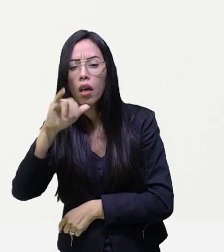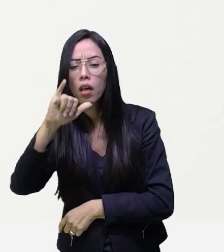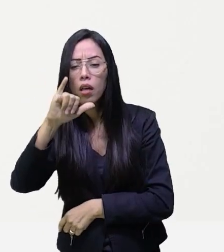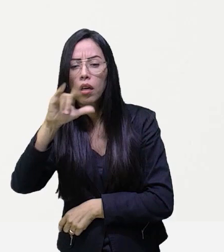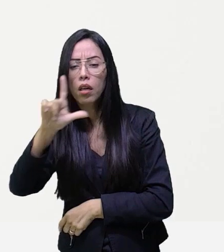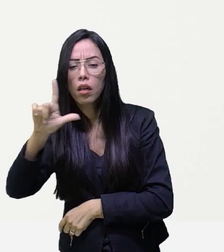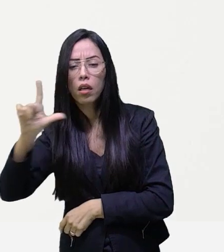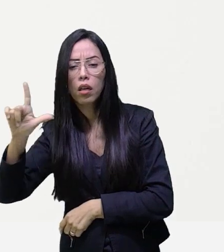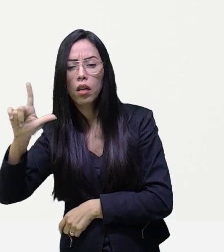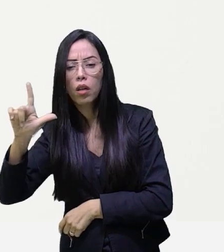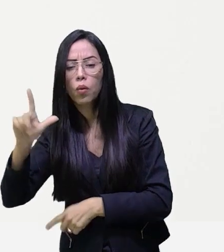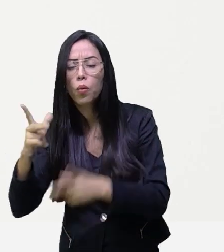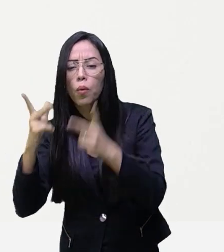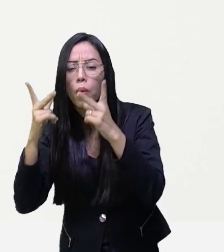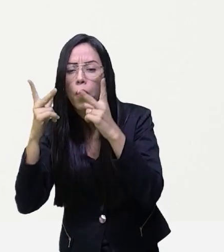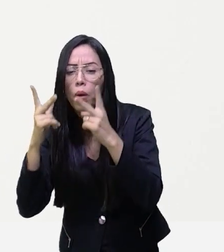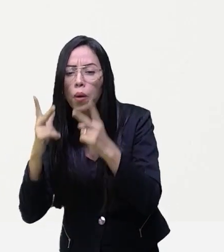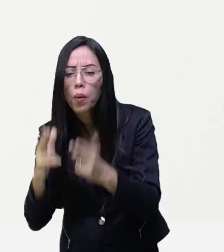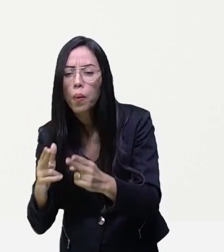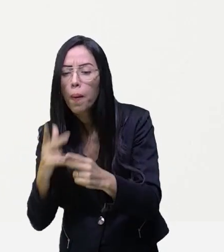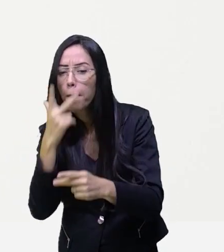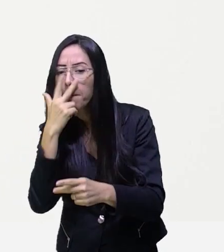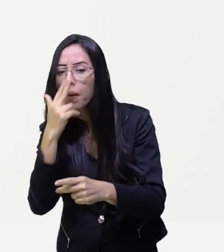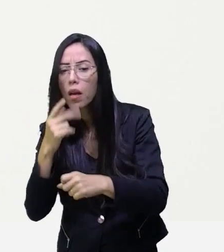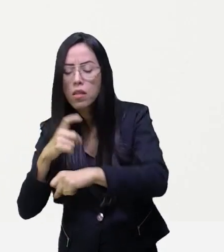semelhantes a pequenos camarões.